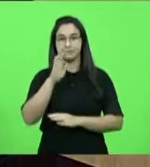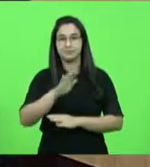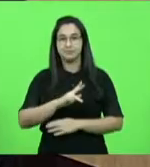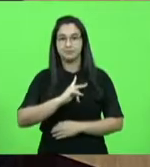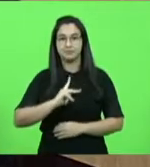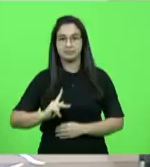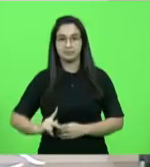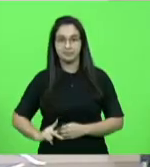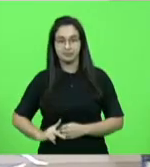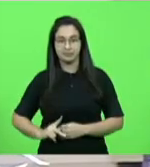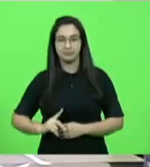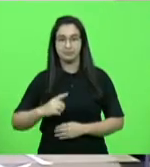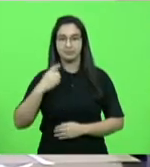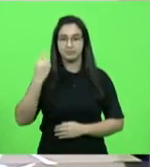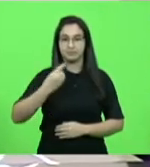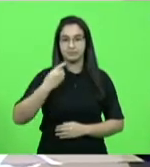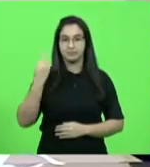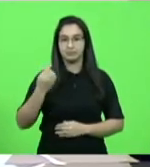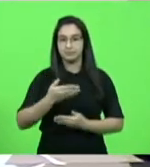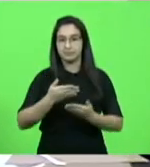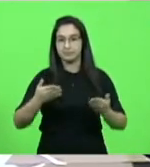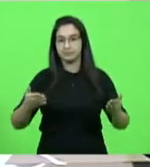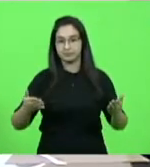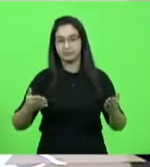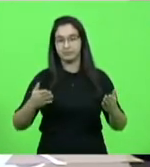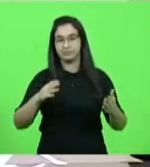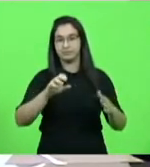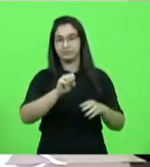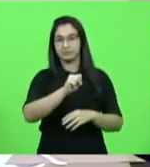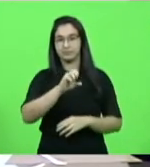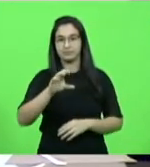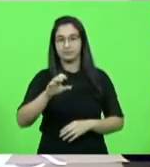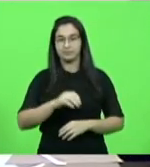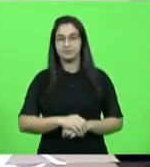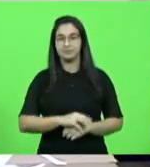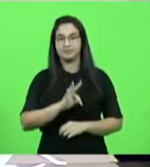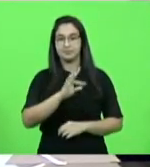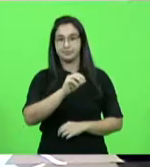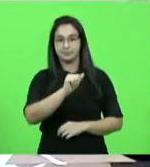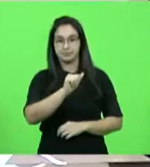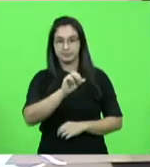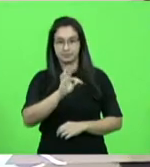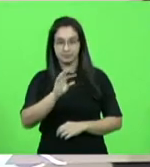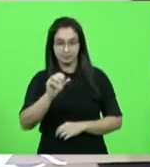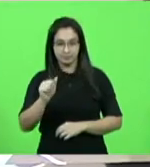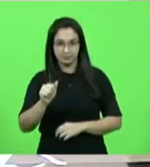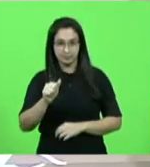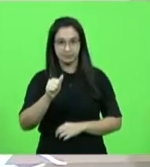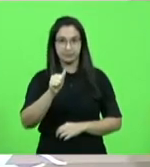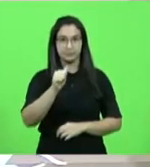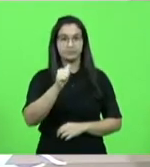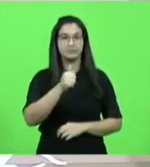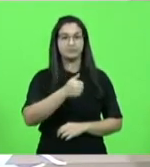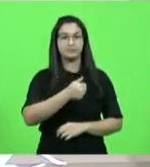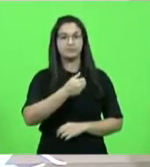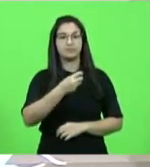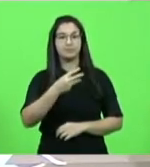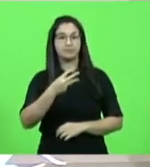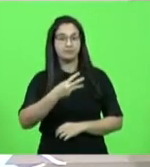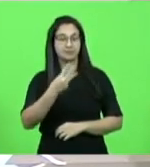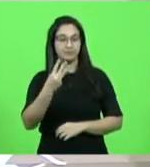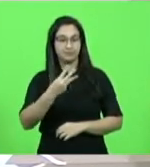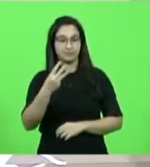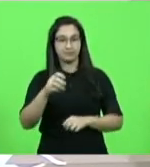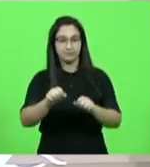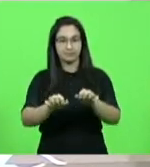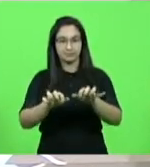colegas deputados, cidadãos catarinenses. Ata da 53ª sessão ordinária da 3ª sessão